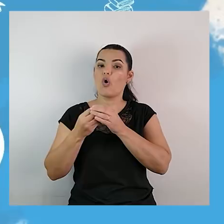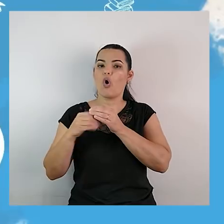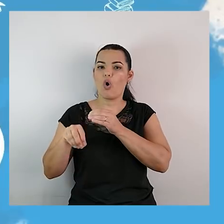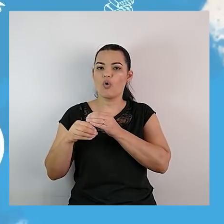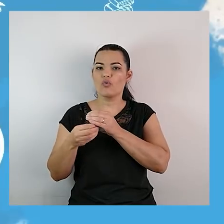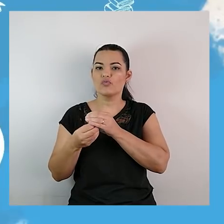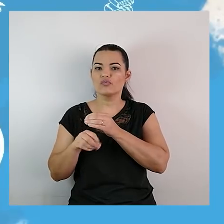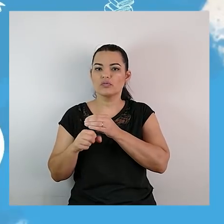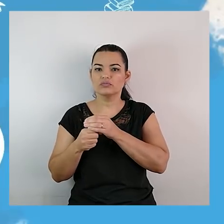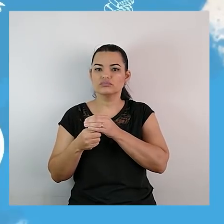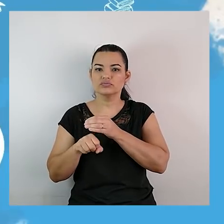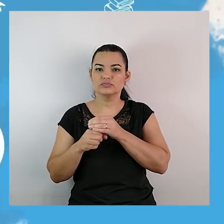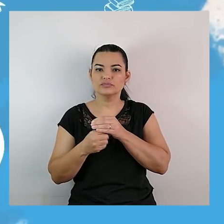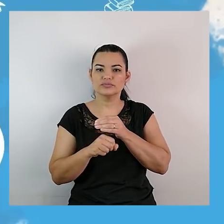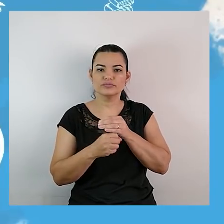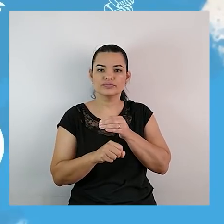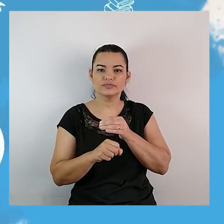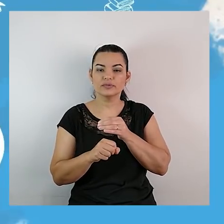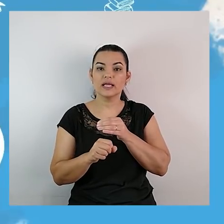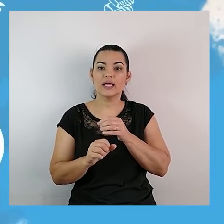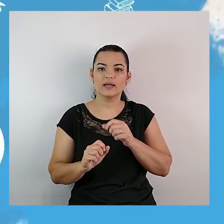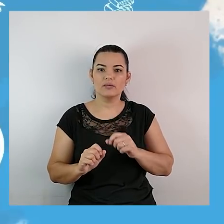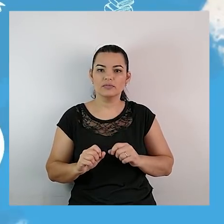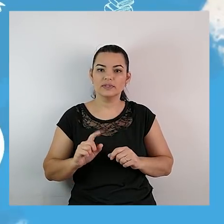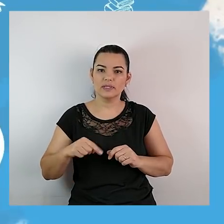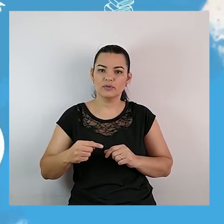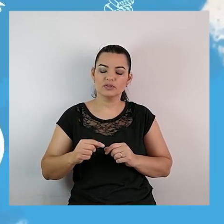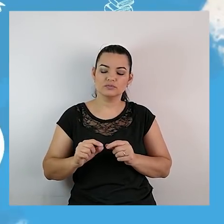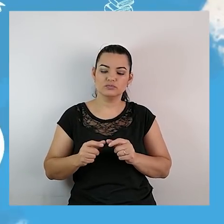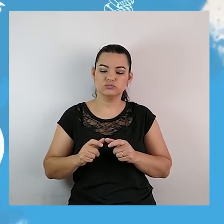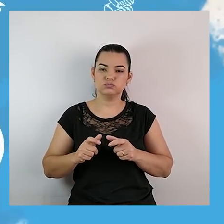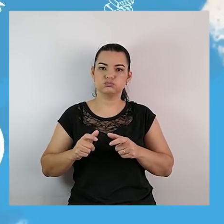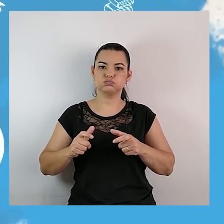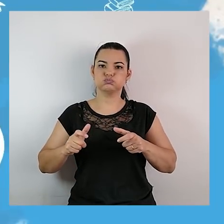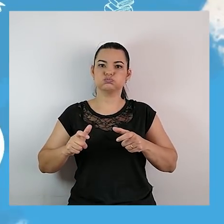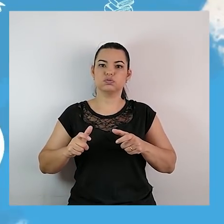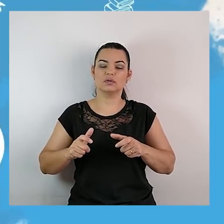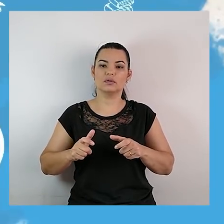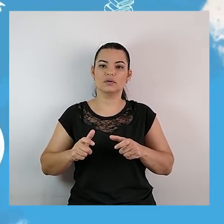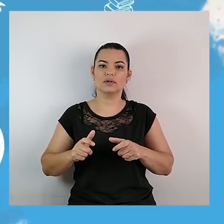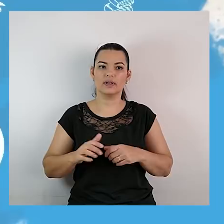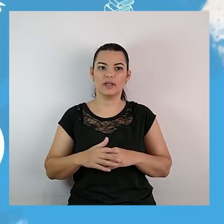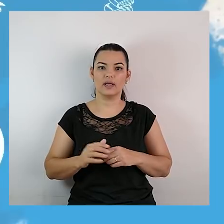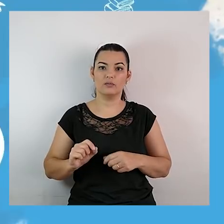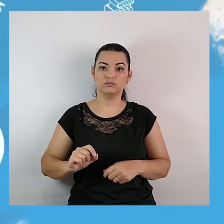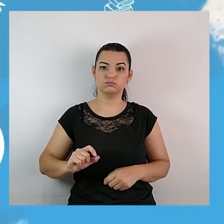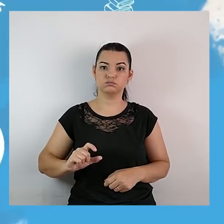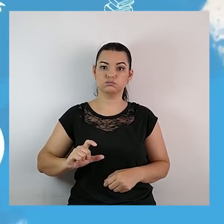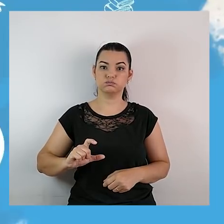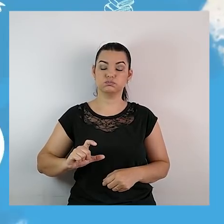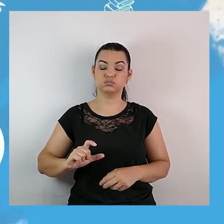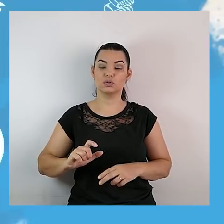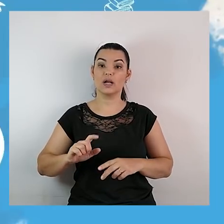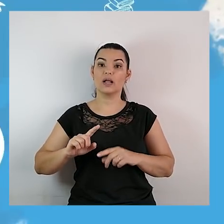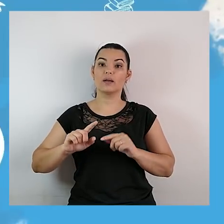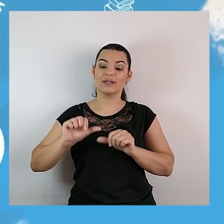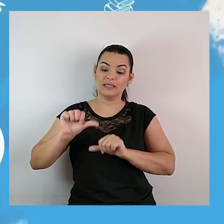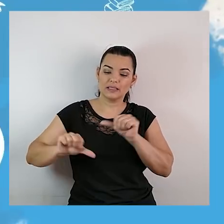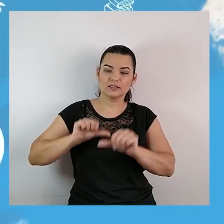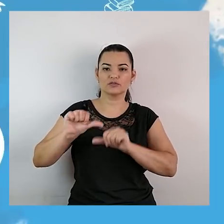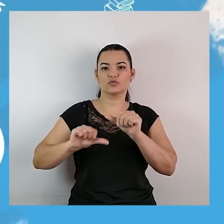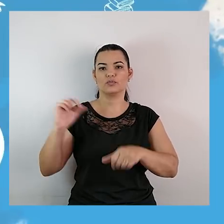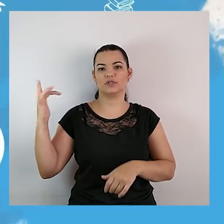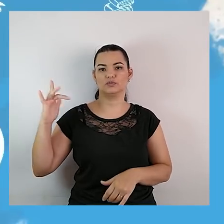se desenvolve, desenvolve, desenvolve, e precisam, para chegar no mosquito